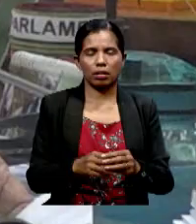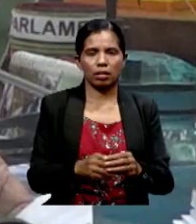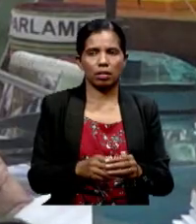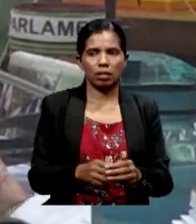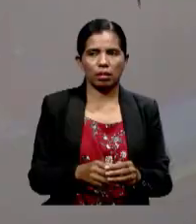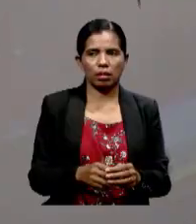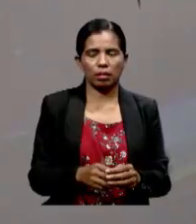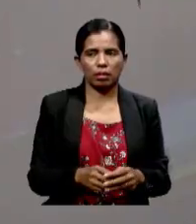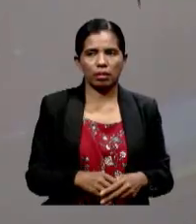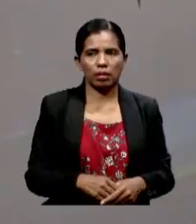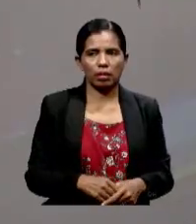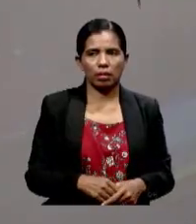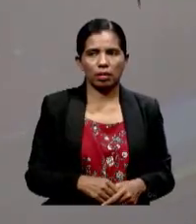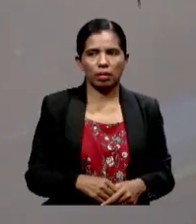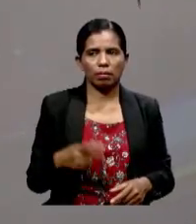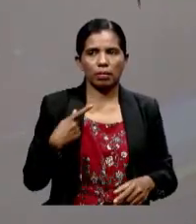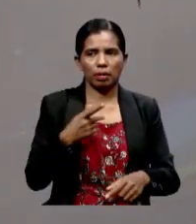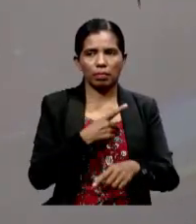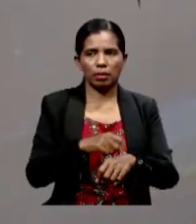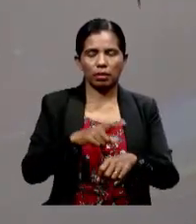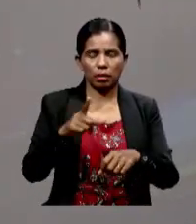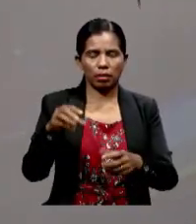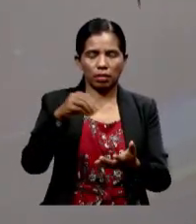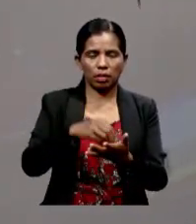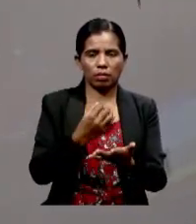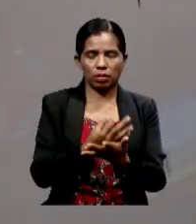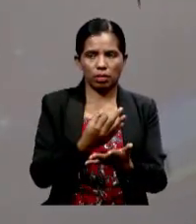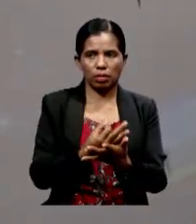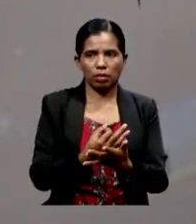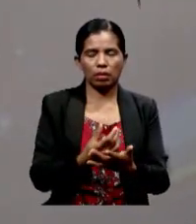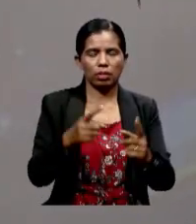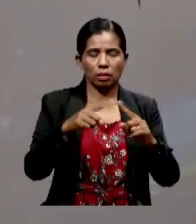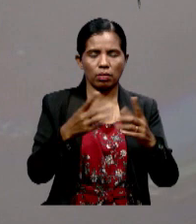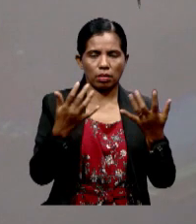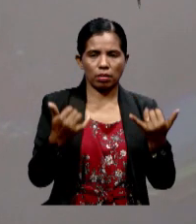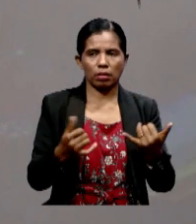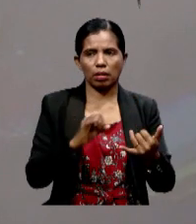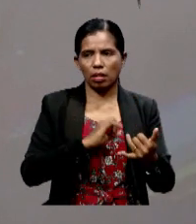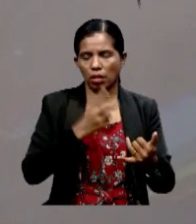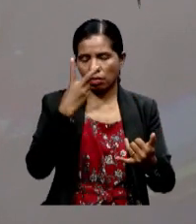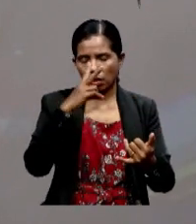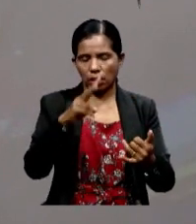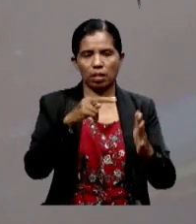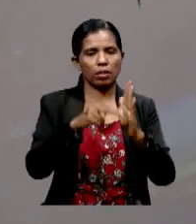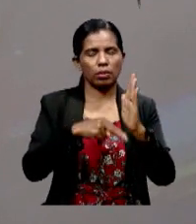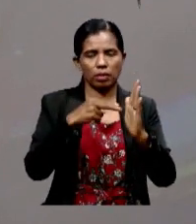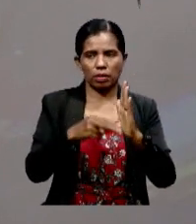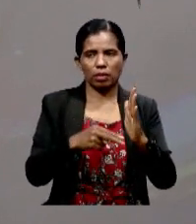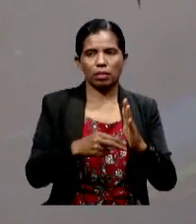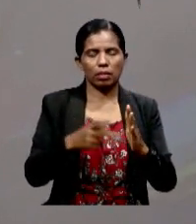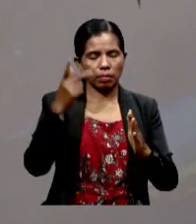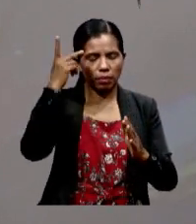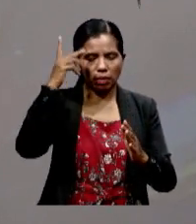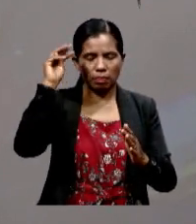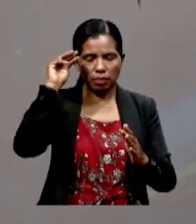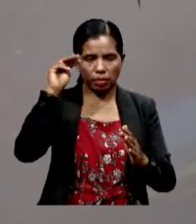lá. Parlamento Nacional está terido no Osansai, então agora foi ao cair de notícia que está o senhor primeiro-ministro